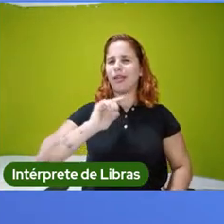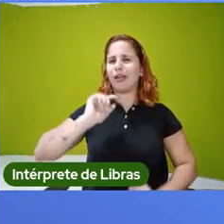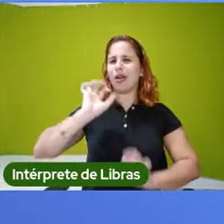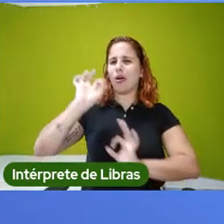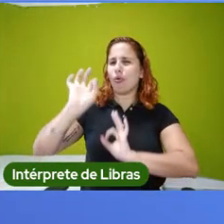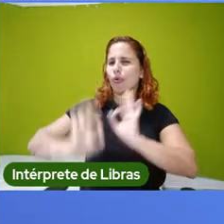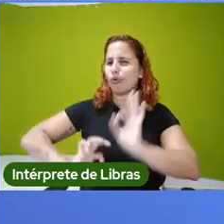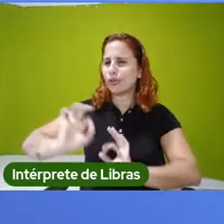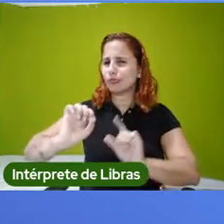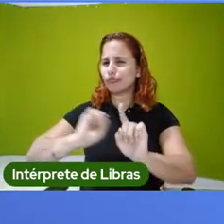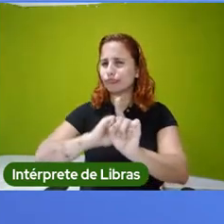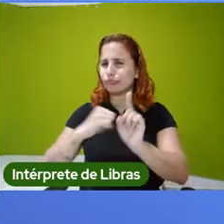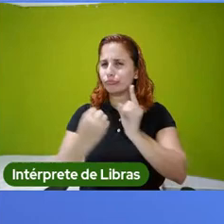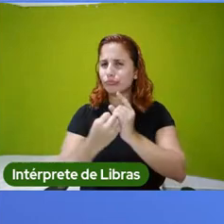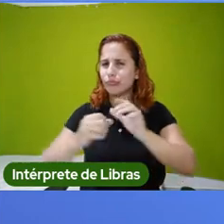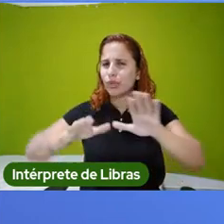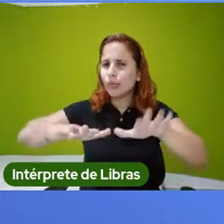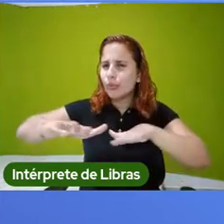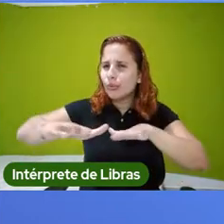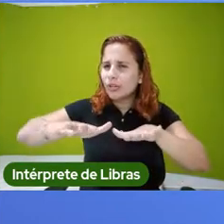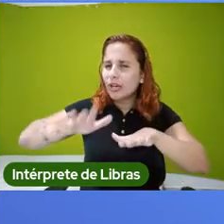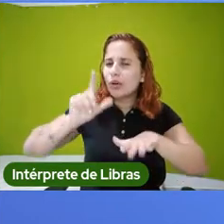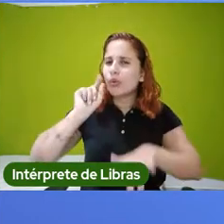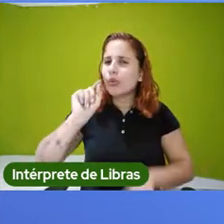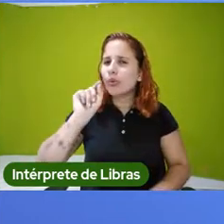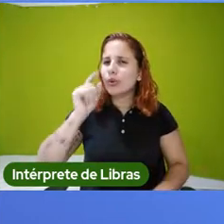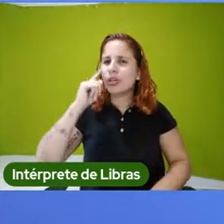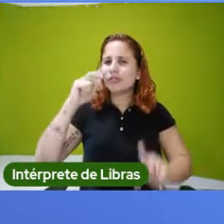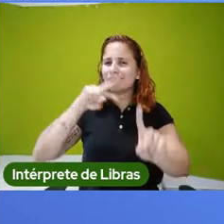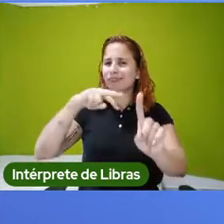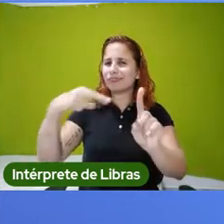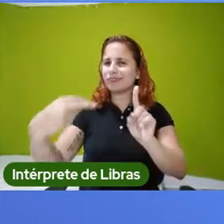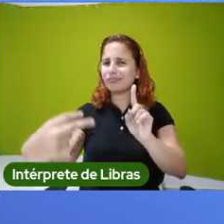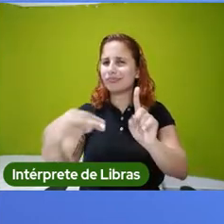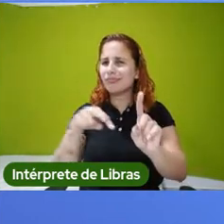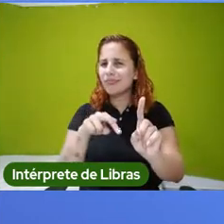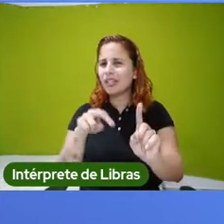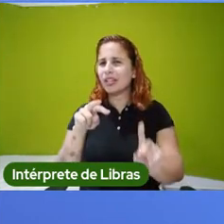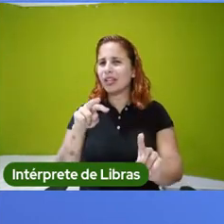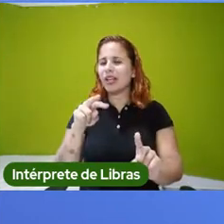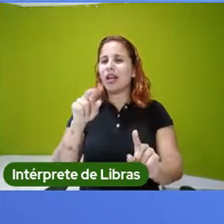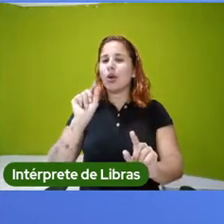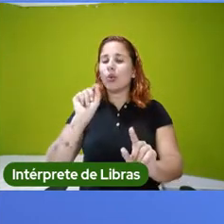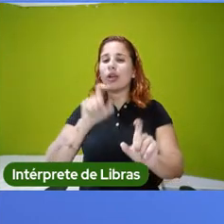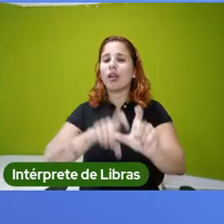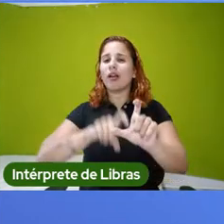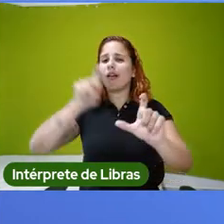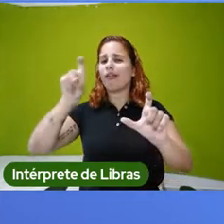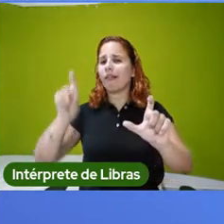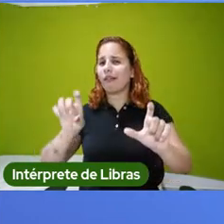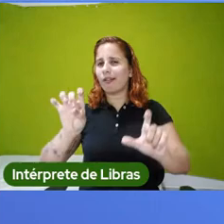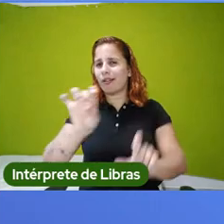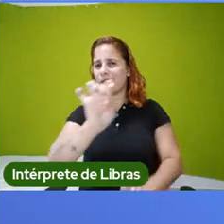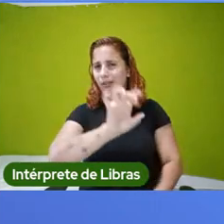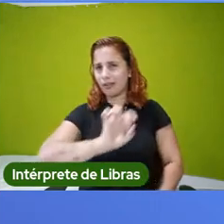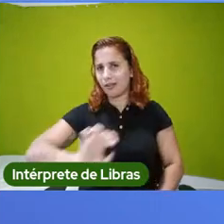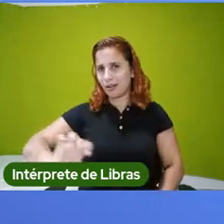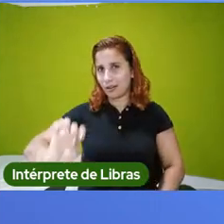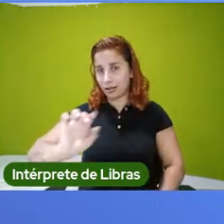organização social ela visa como objetivo último a promoção da autonomia, ou tem que tratar os